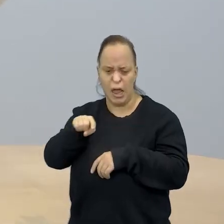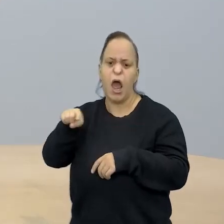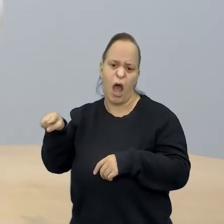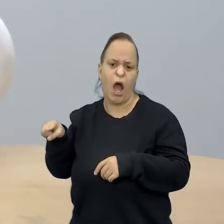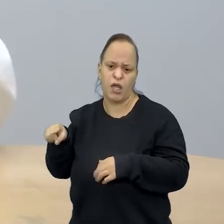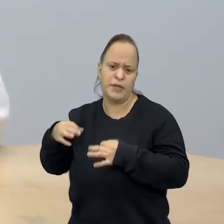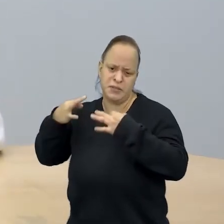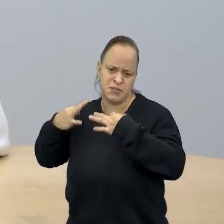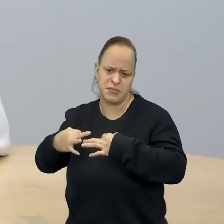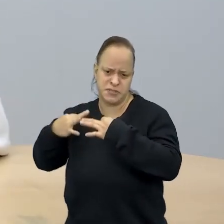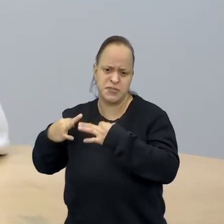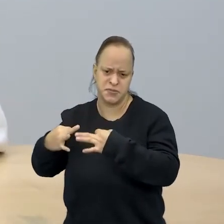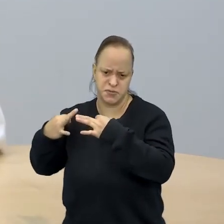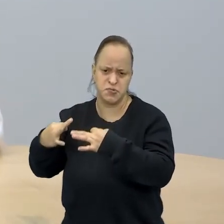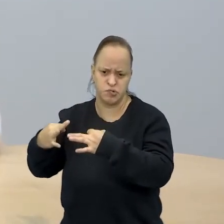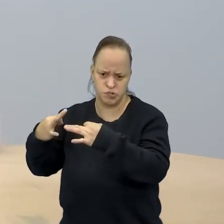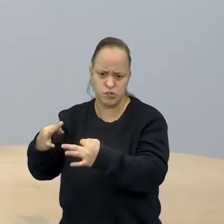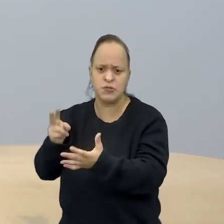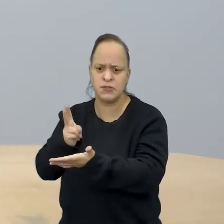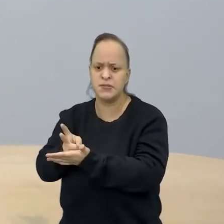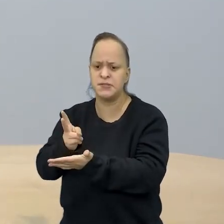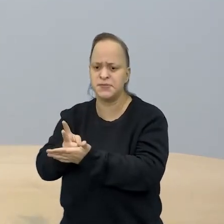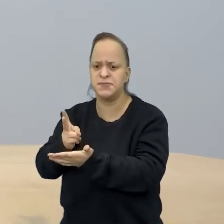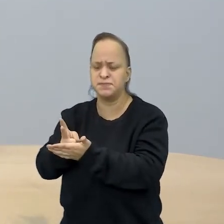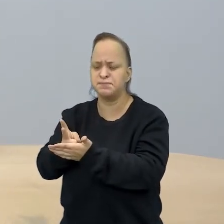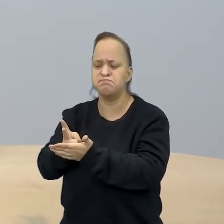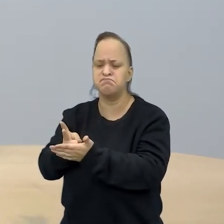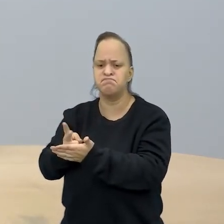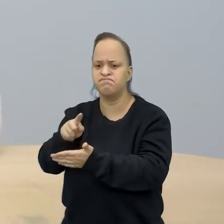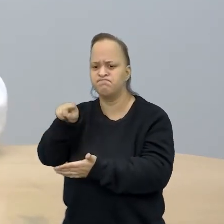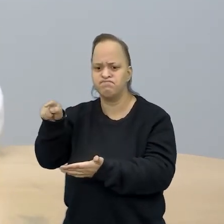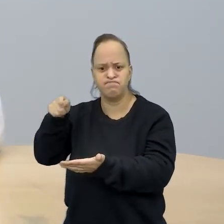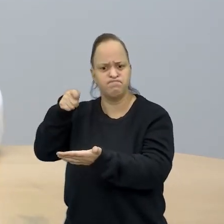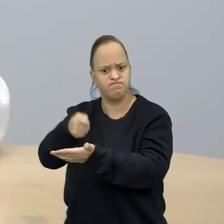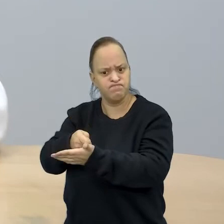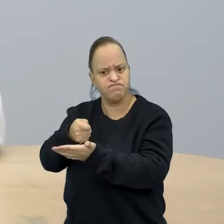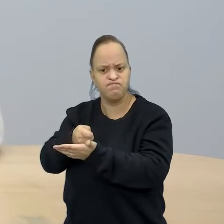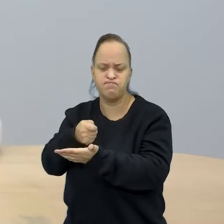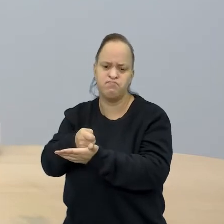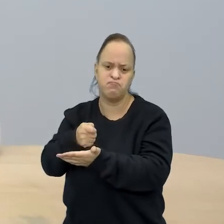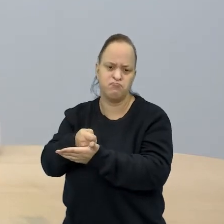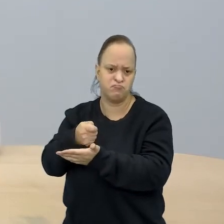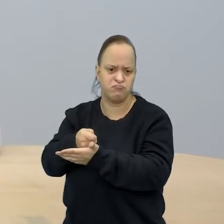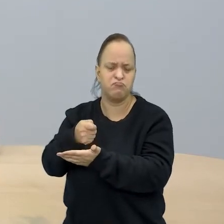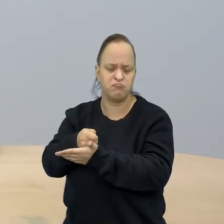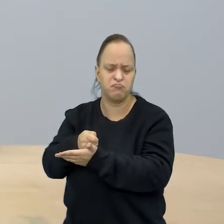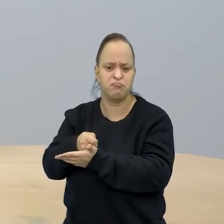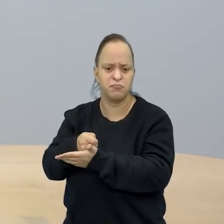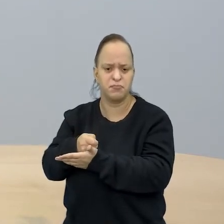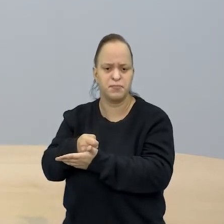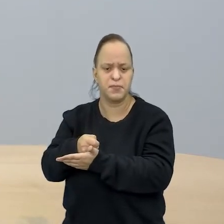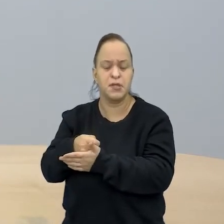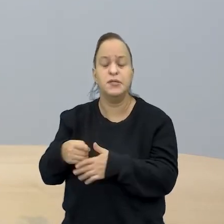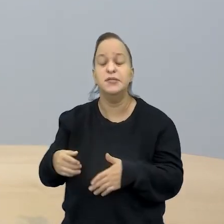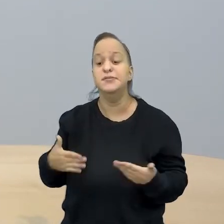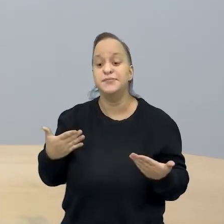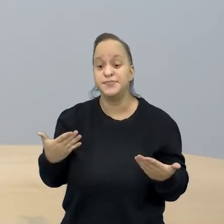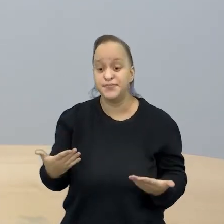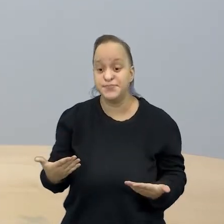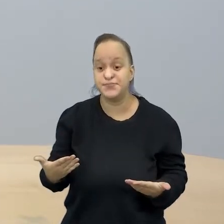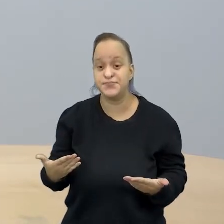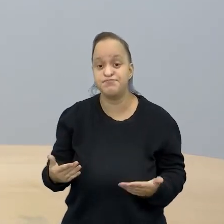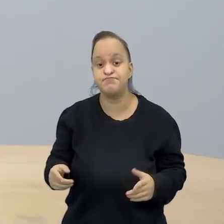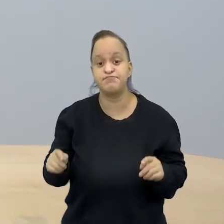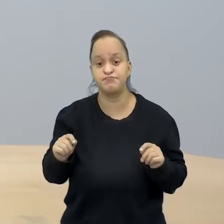disciplina né, aos indivíduos que cometeram crimes ou contravenções. Tá? Então, assim,